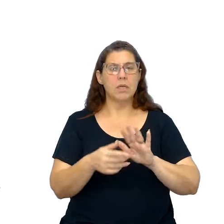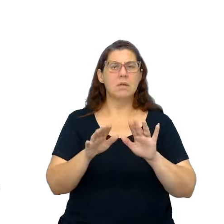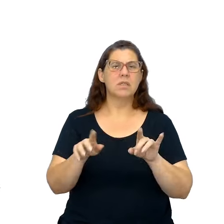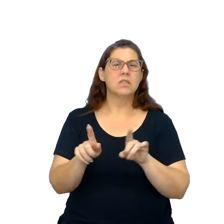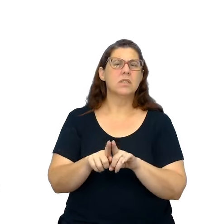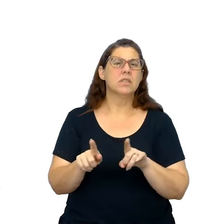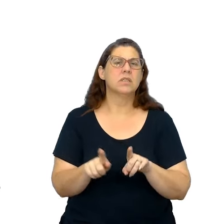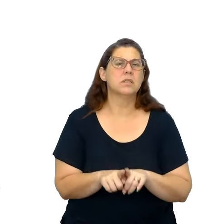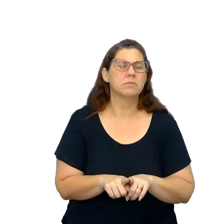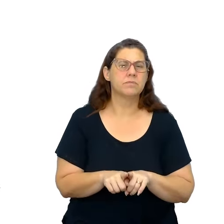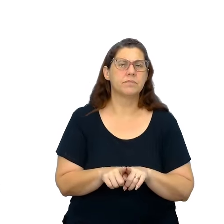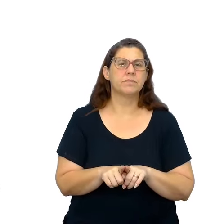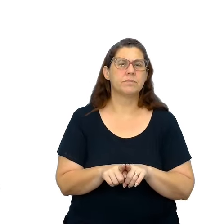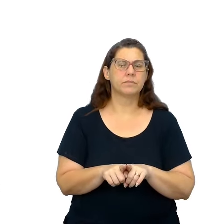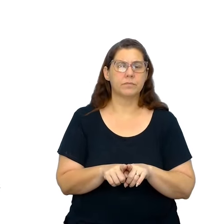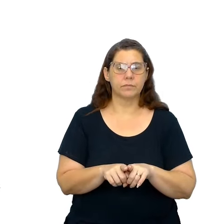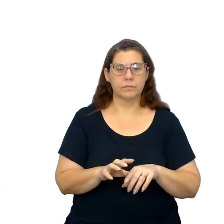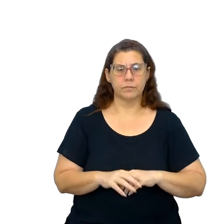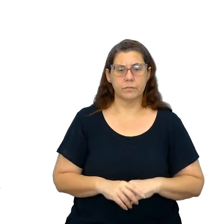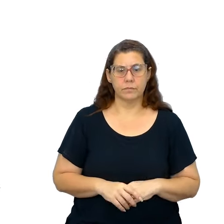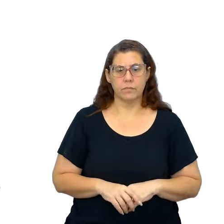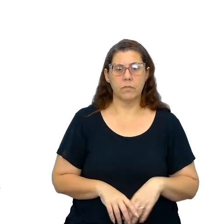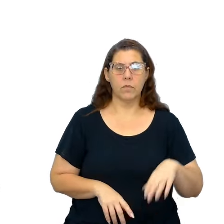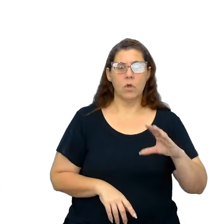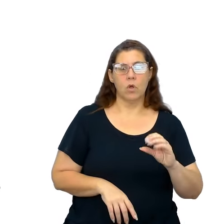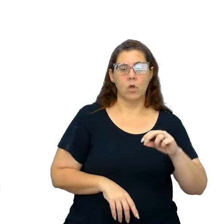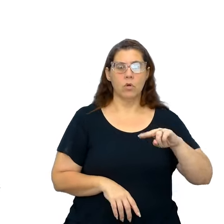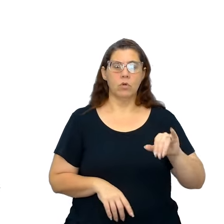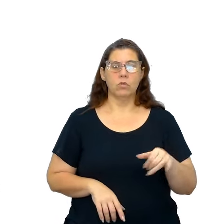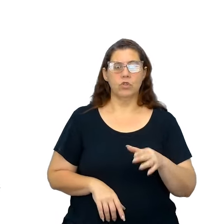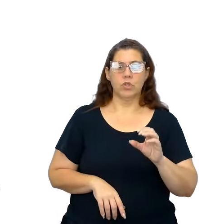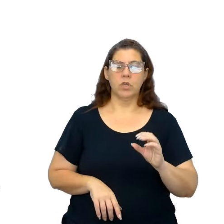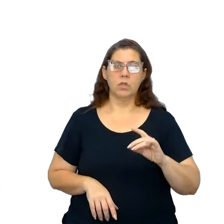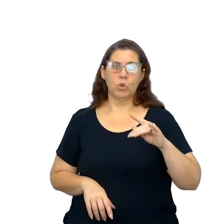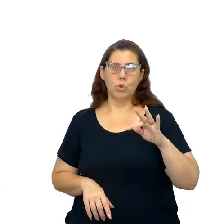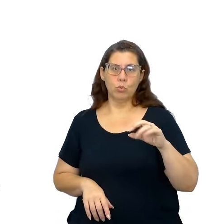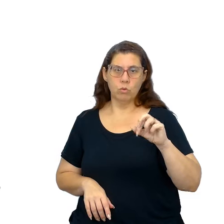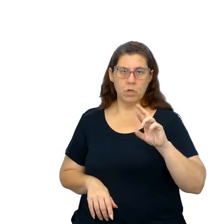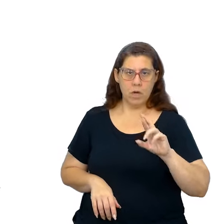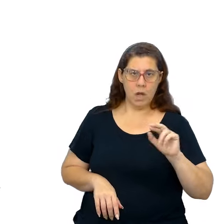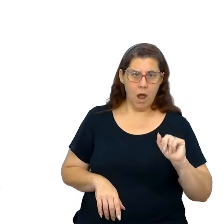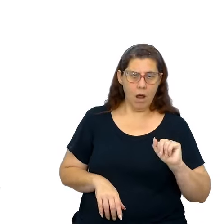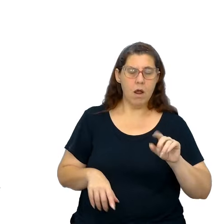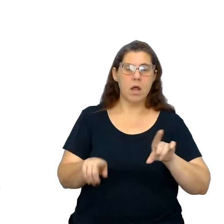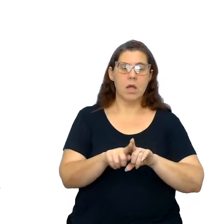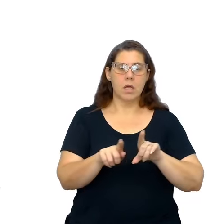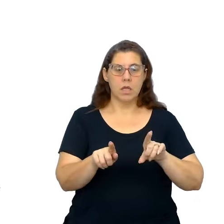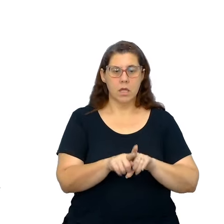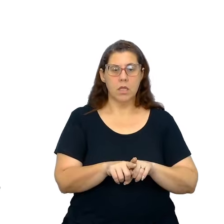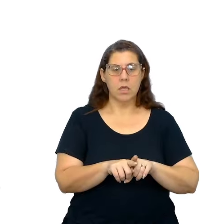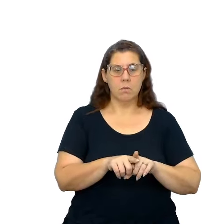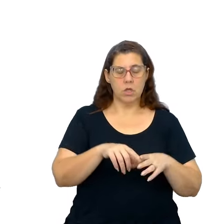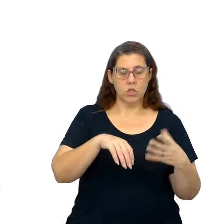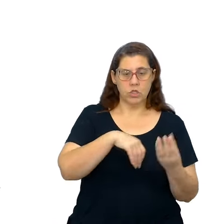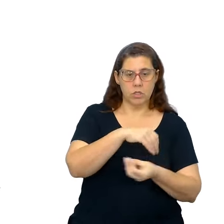trabalha também em cima do conjecturar e generalizar. Então, ele dá uma abertura para que a gente explore